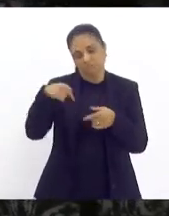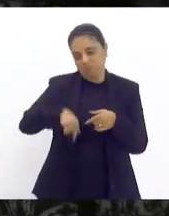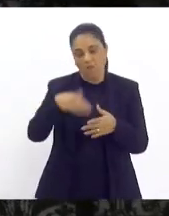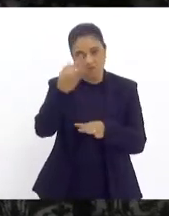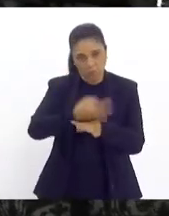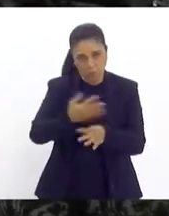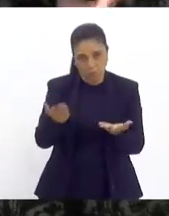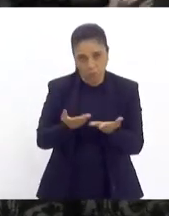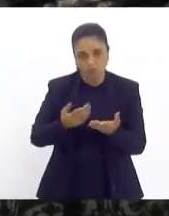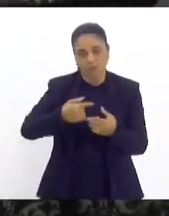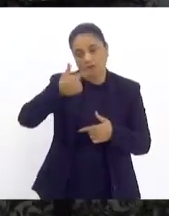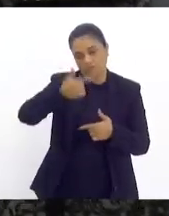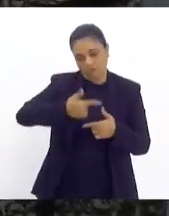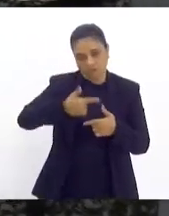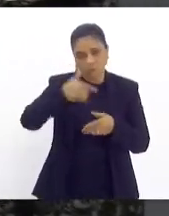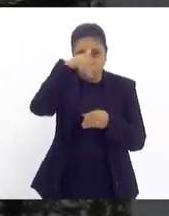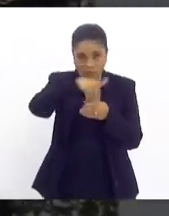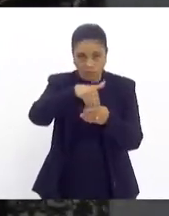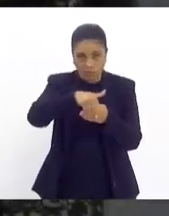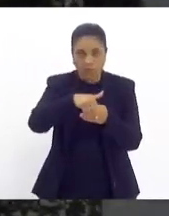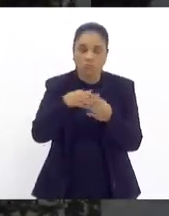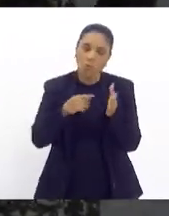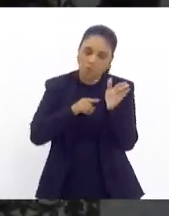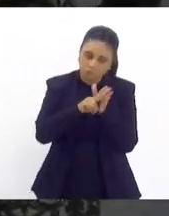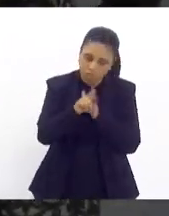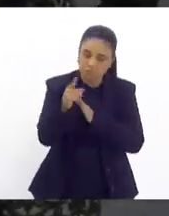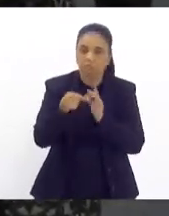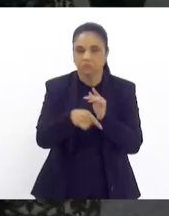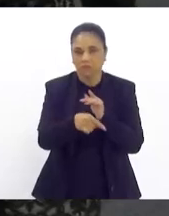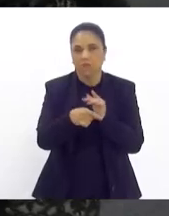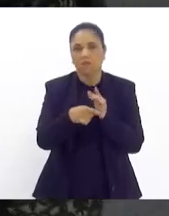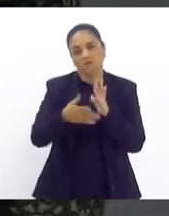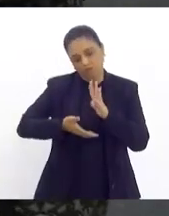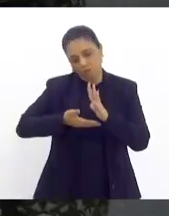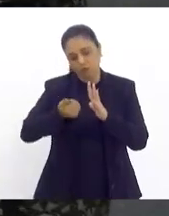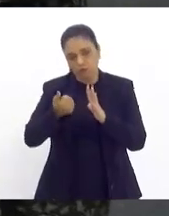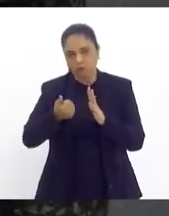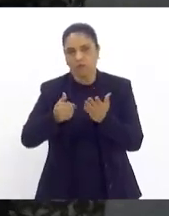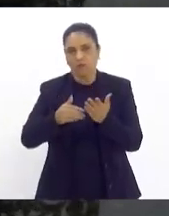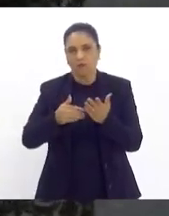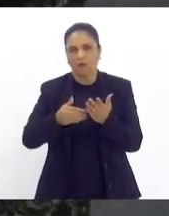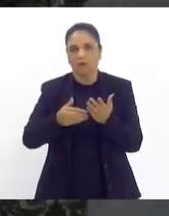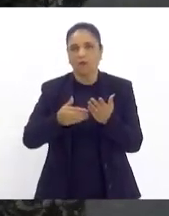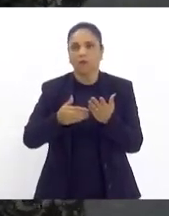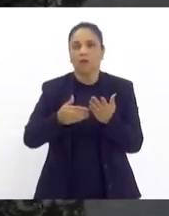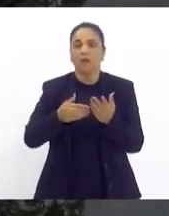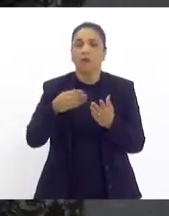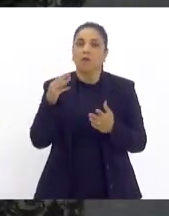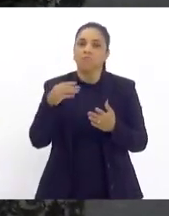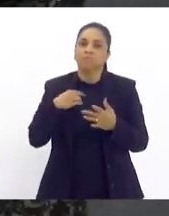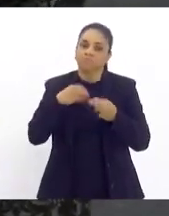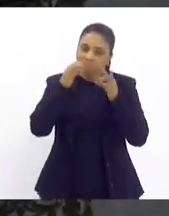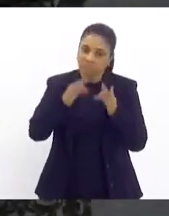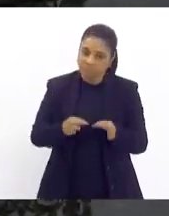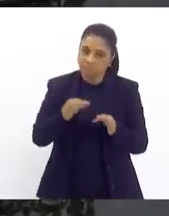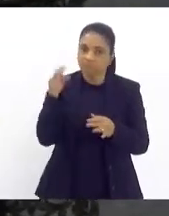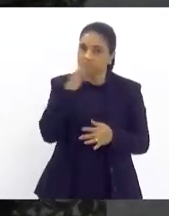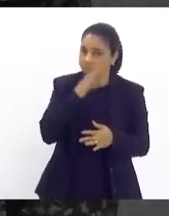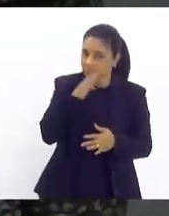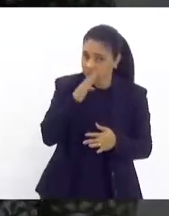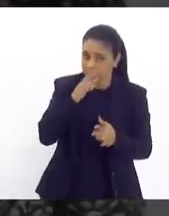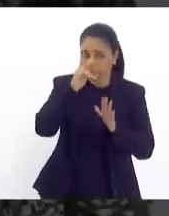em segunda a gente vai tentar consultá-lo mais de qualquer forma a gente vai retirar Porque caso seja algo né considerado fundamental